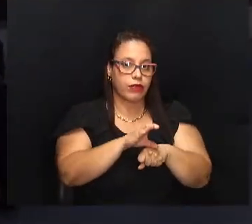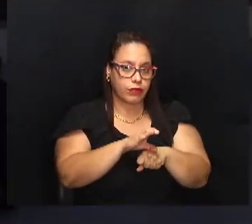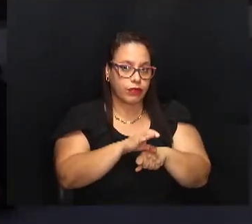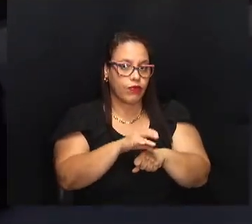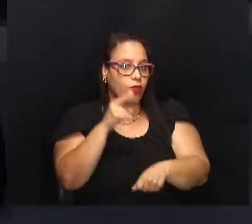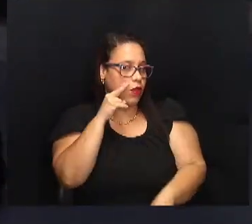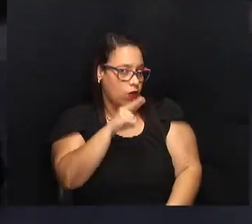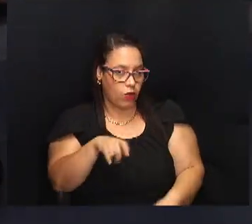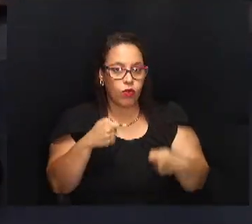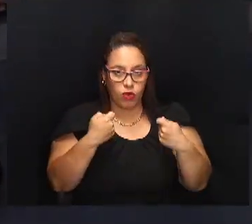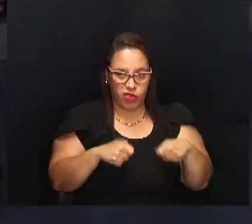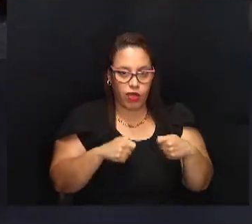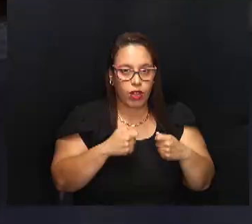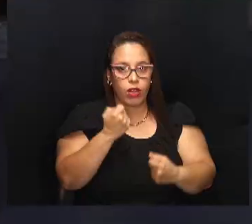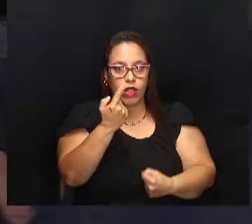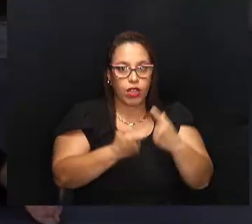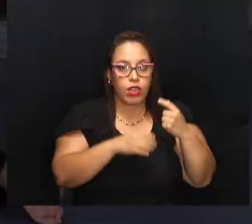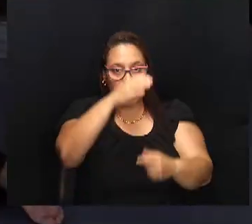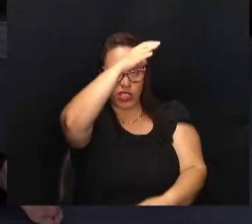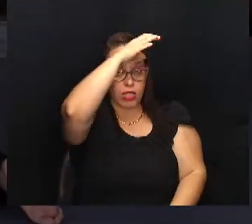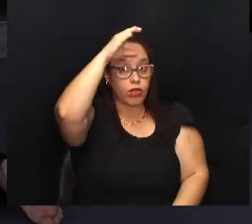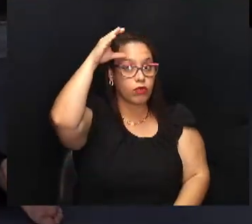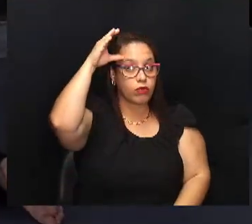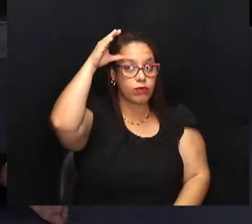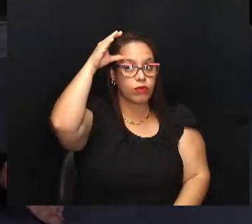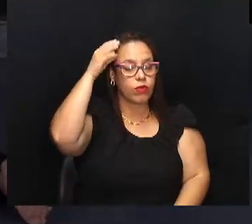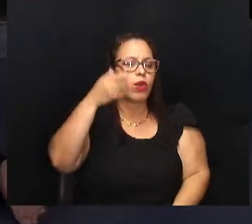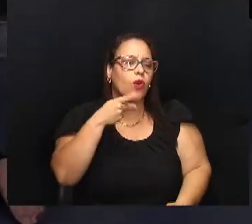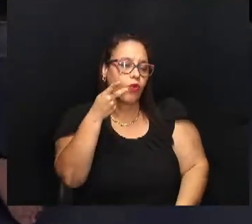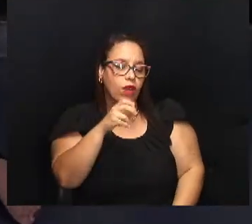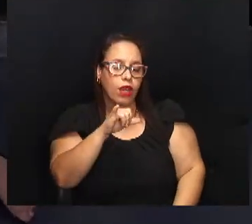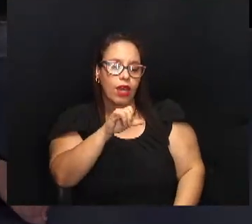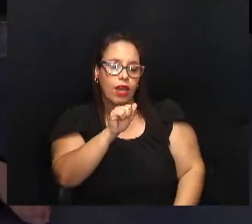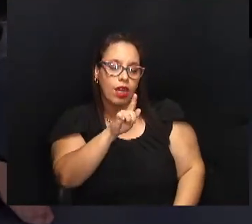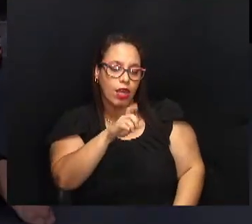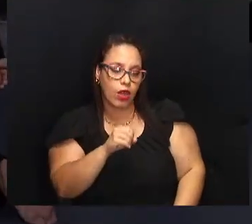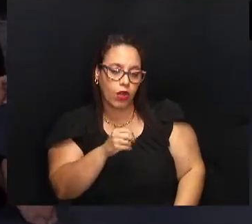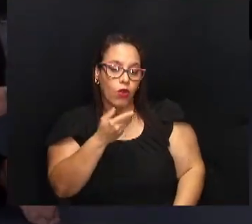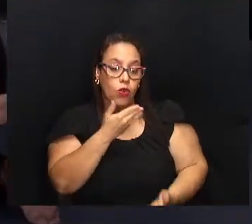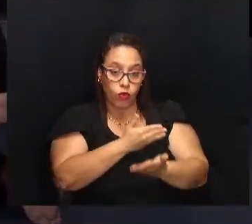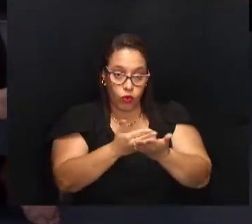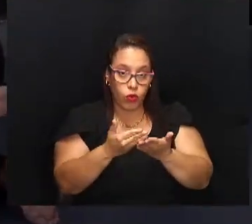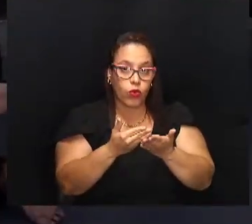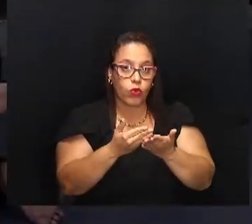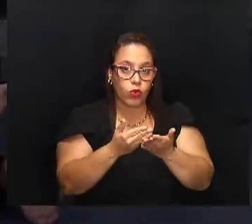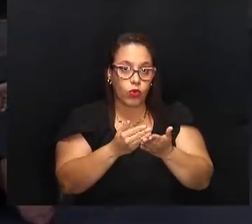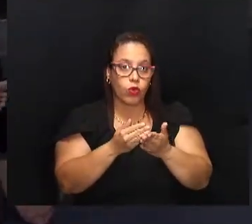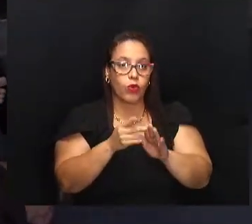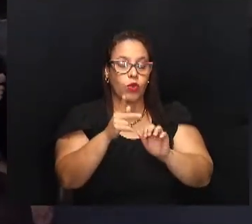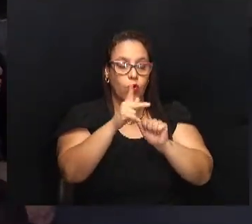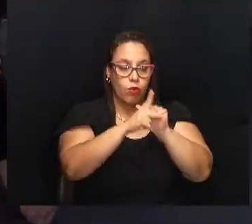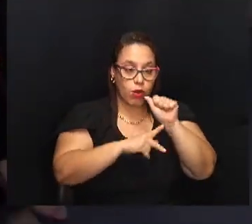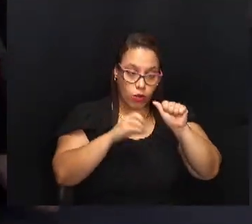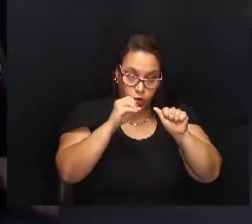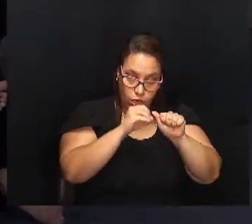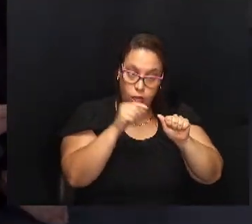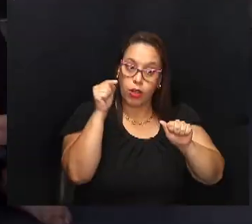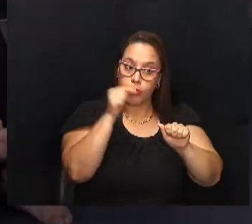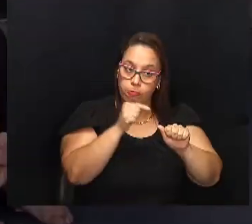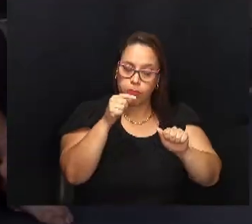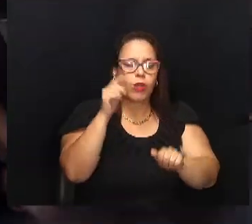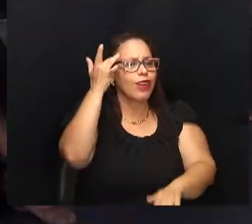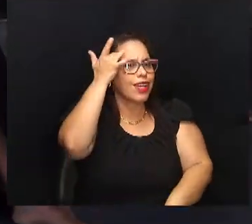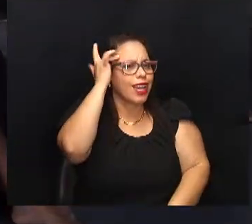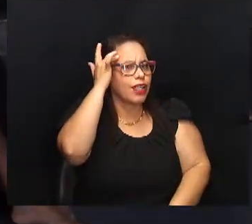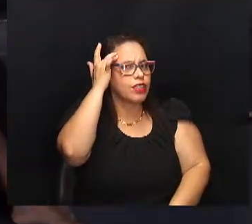vê a necessidade de alguns clientes. E eu comentei com o Iago, olha, os meninos vão começar no projeto Alfa e Ômega, o que você